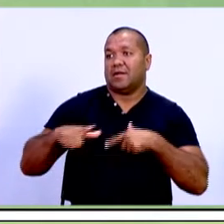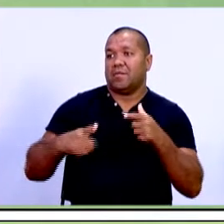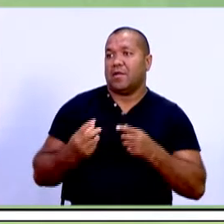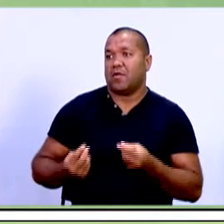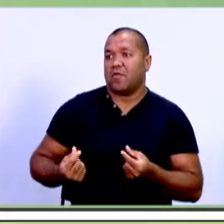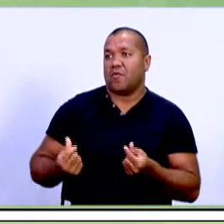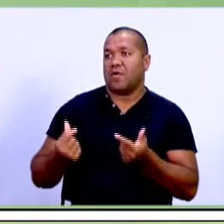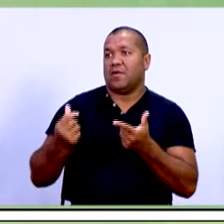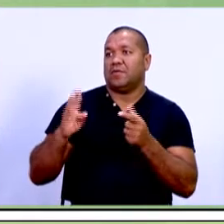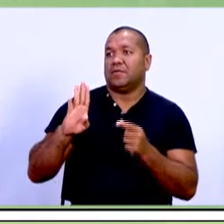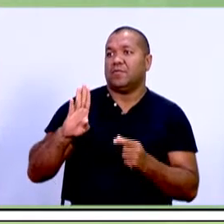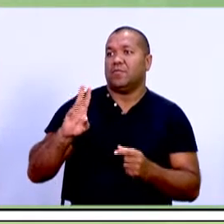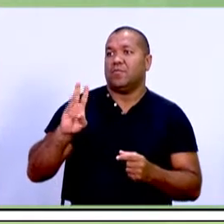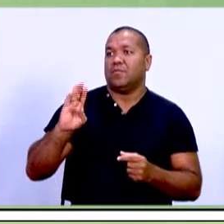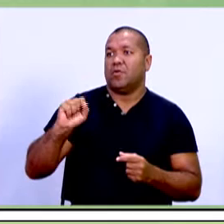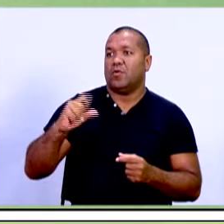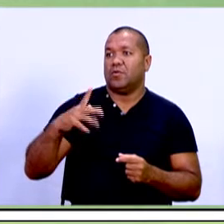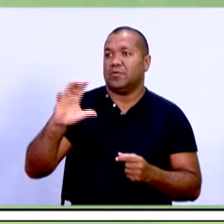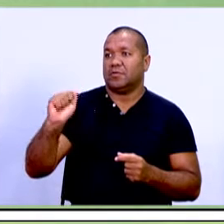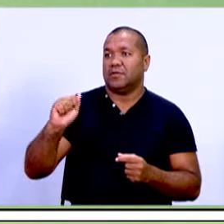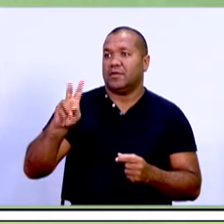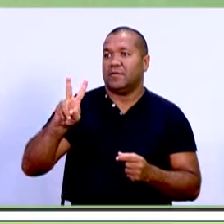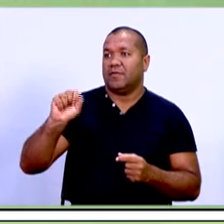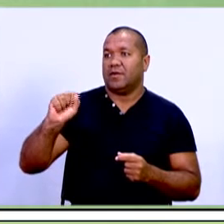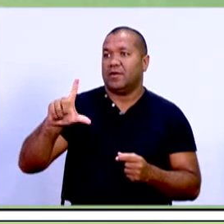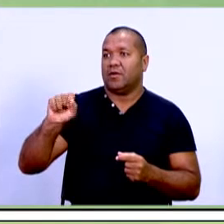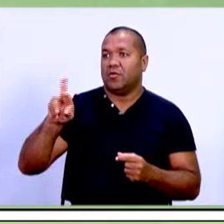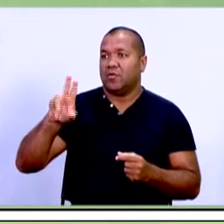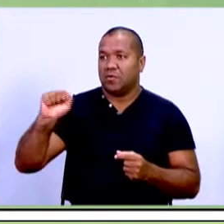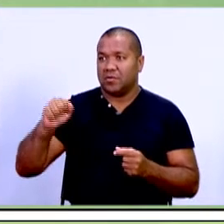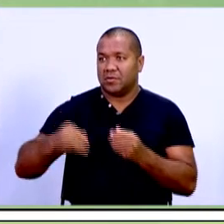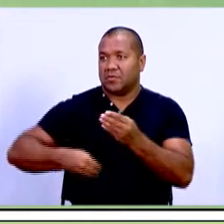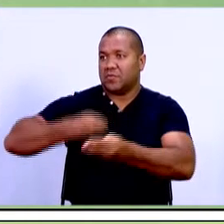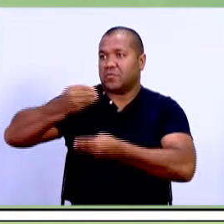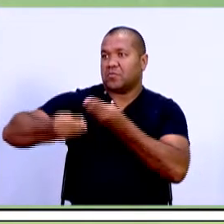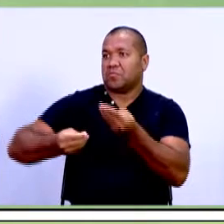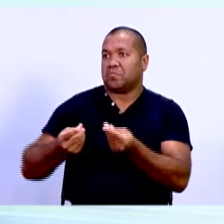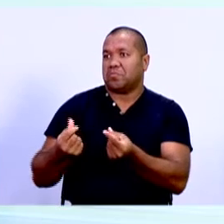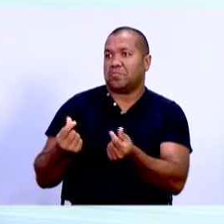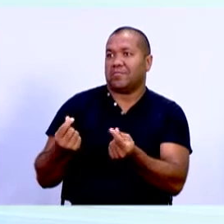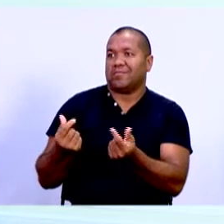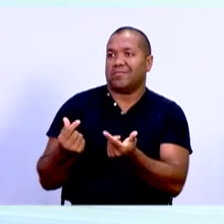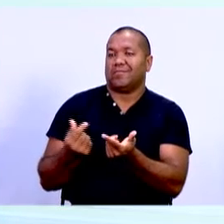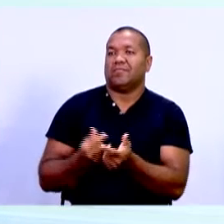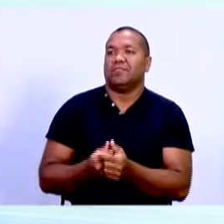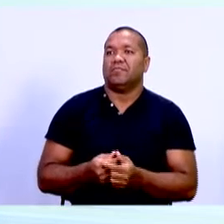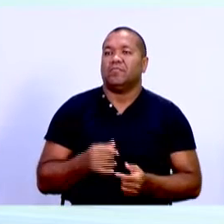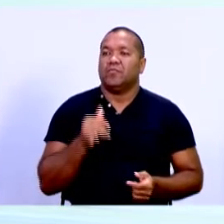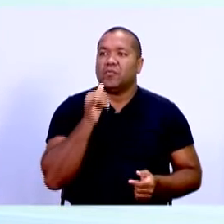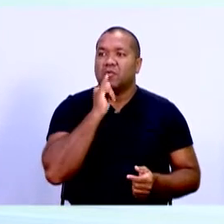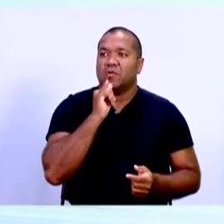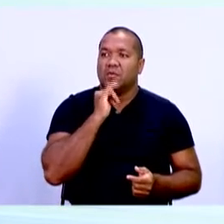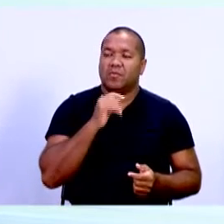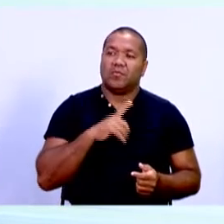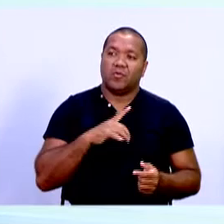o controle dos dados de transações financeiras. Um exemplo assim mais prático do nosso dia a dia é da OLX, que é aquele site